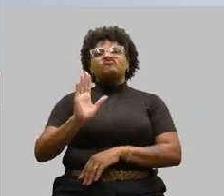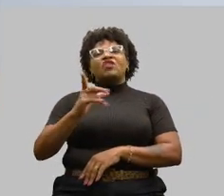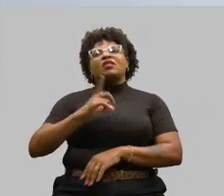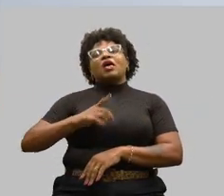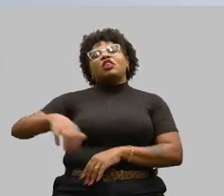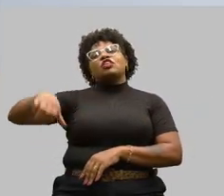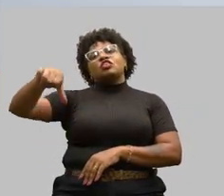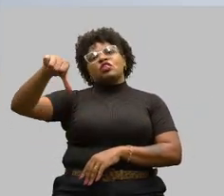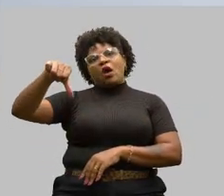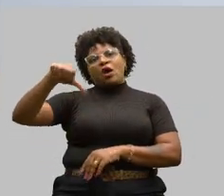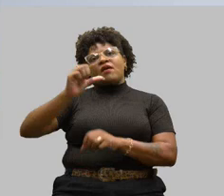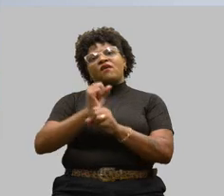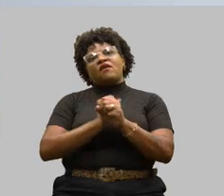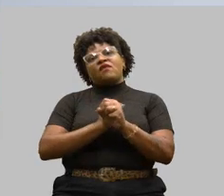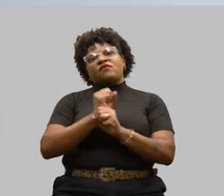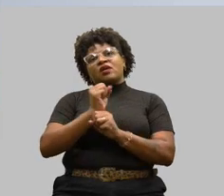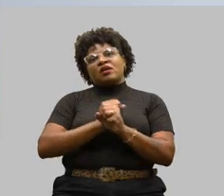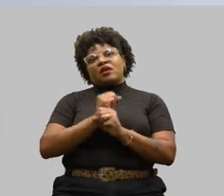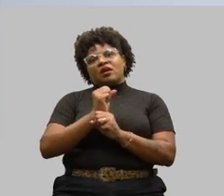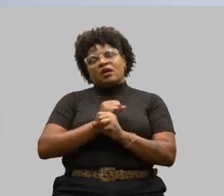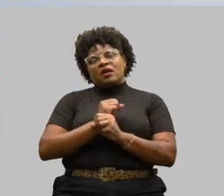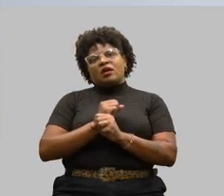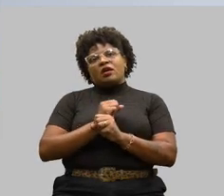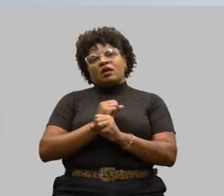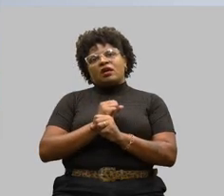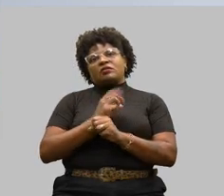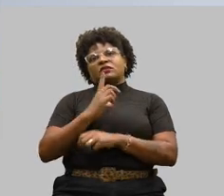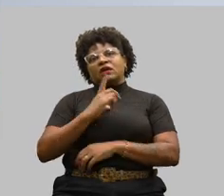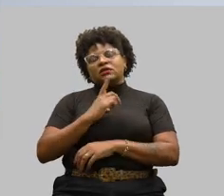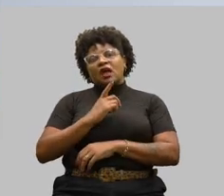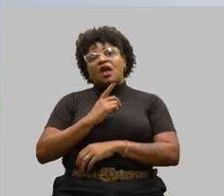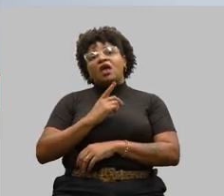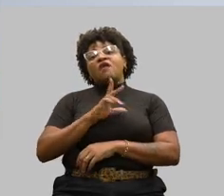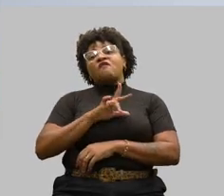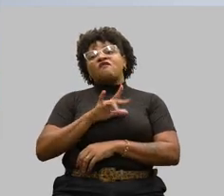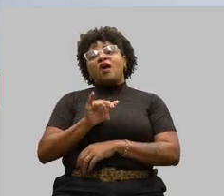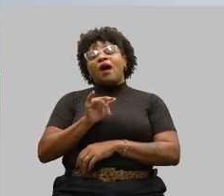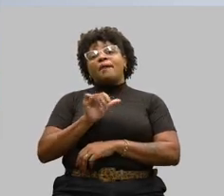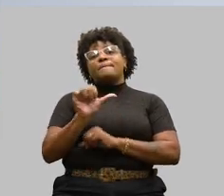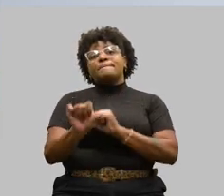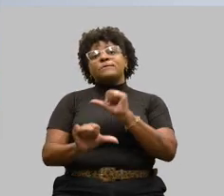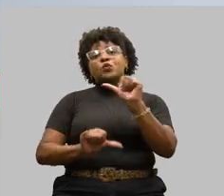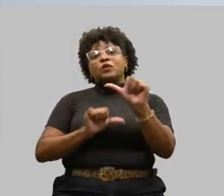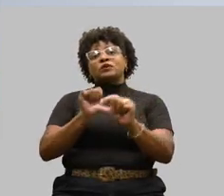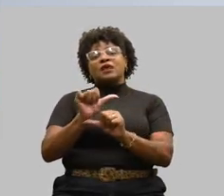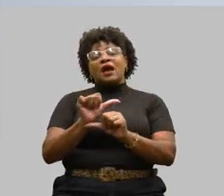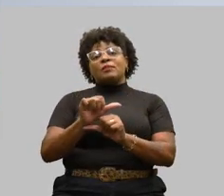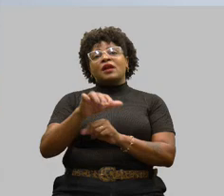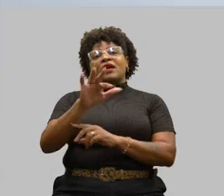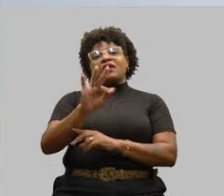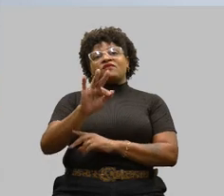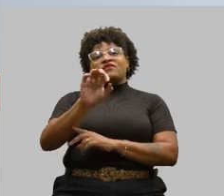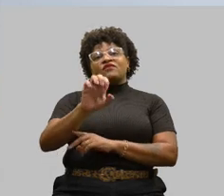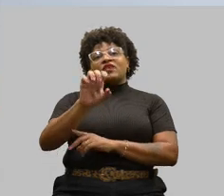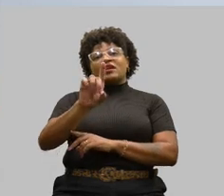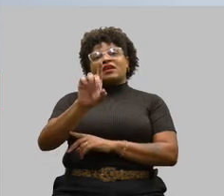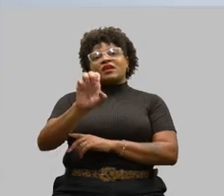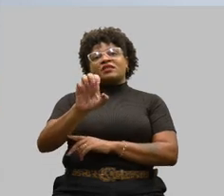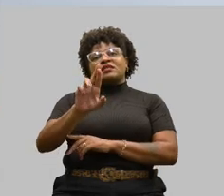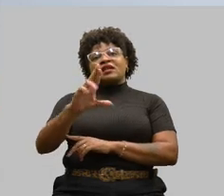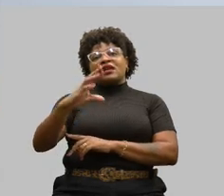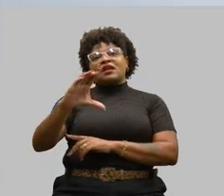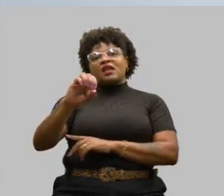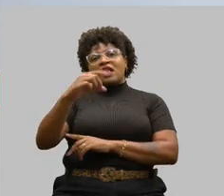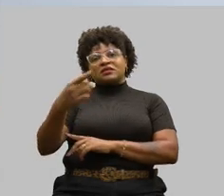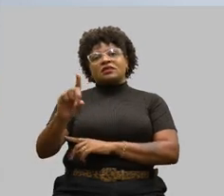nós estamos caminhando esse ano para uma federação e a nossa proposta é difundir a metodologia emprego